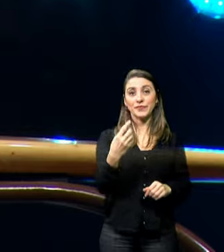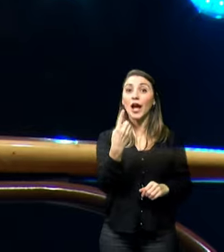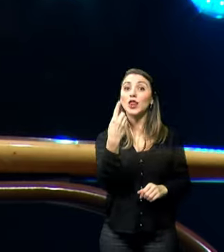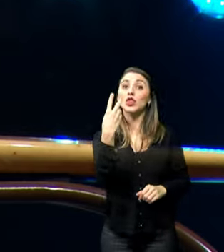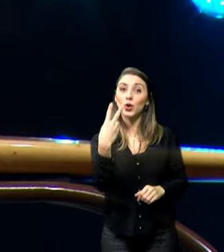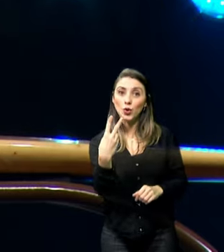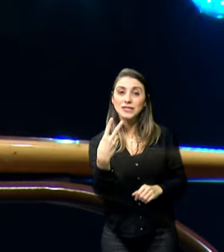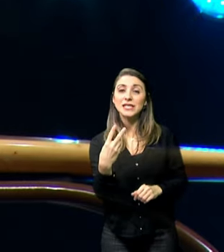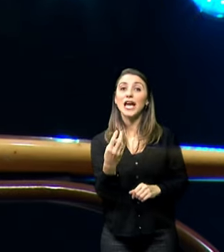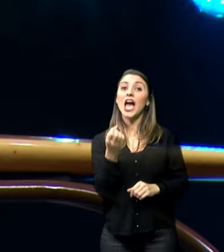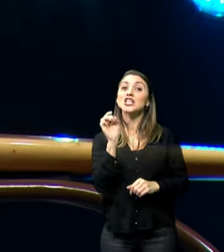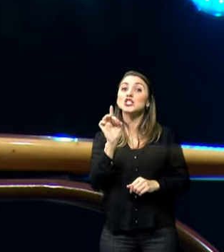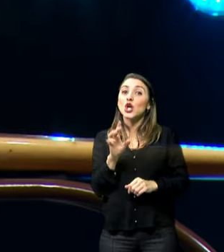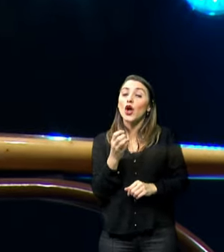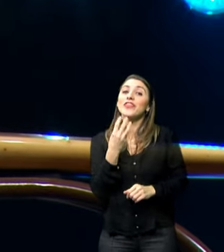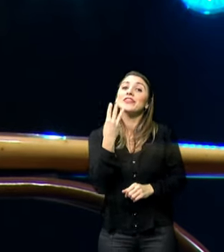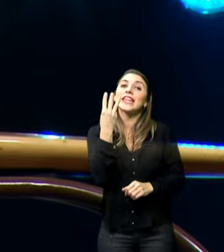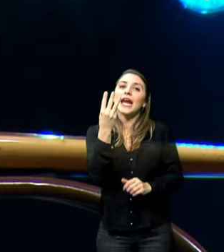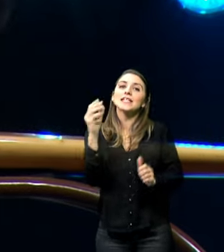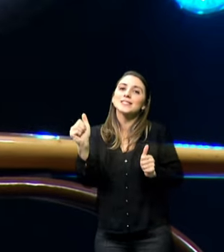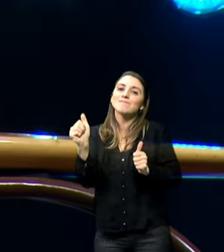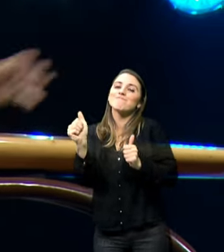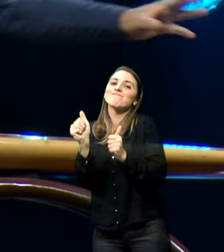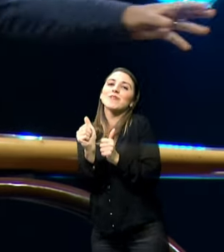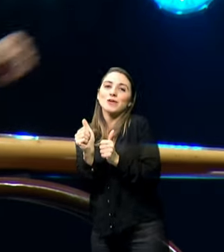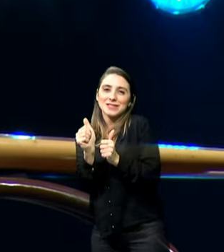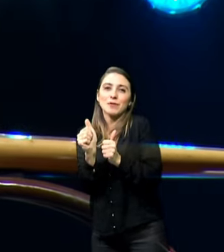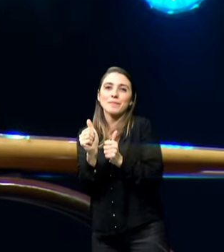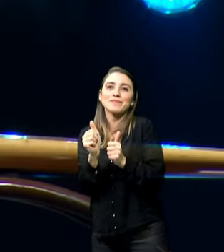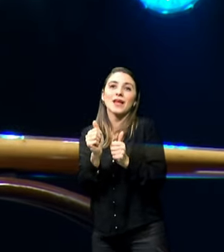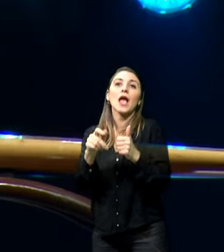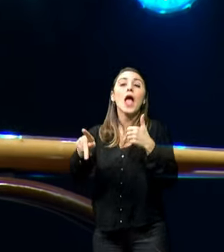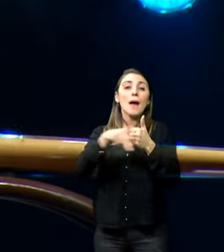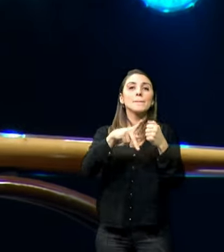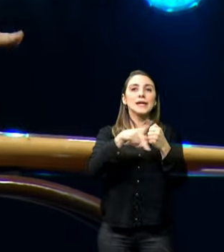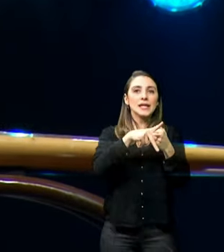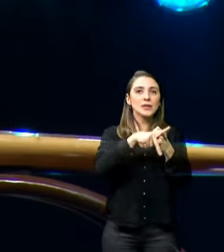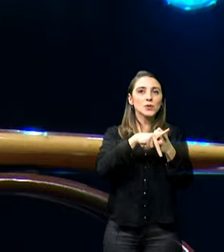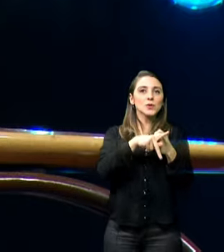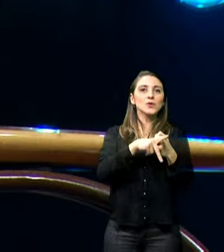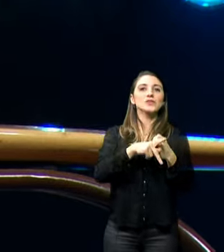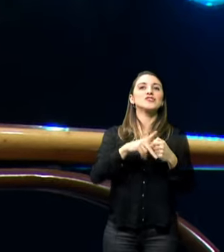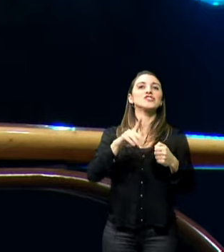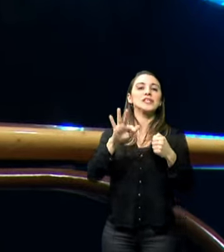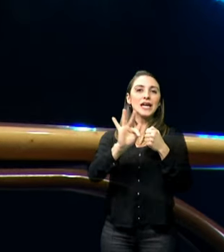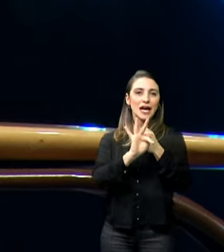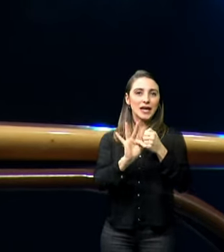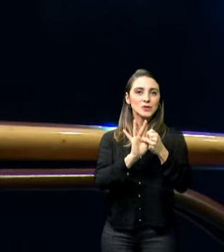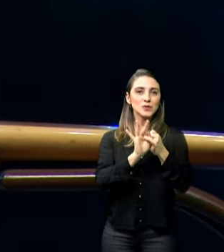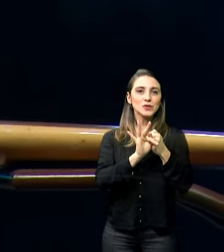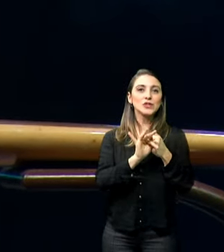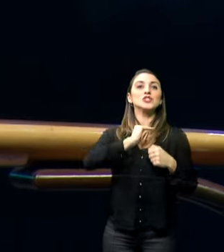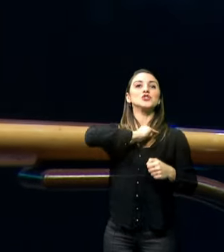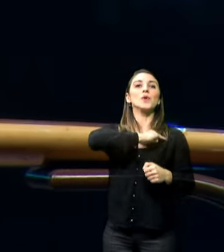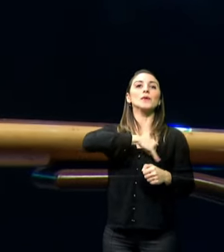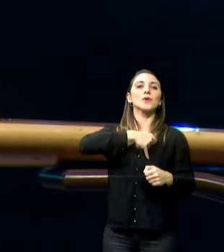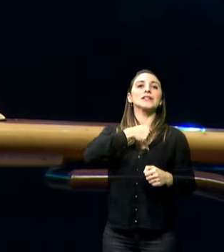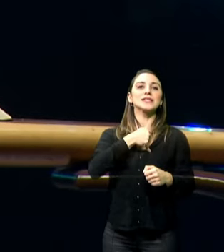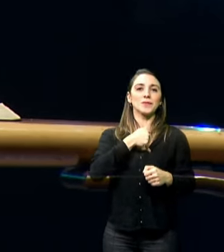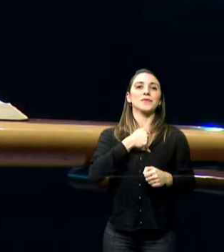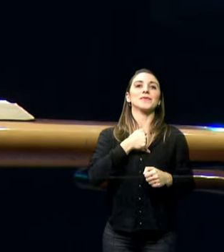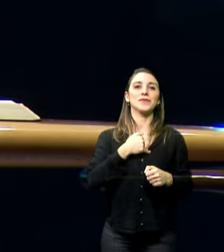12, 3. Pedro, Tiago e João. Ele barrava todo mundo, só os três aqui comigo. Fica o resto aí. E um,